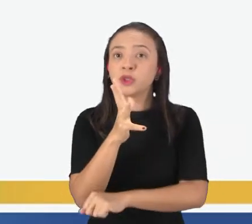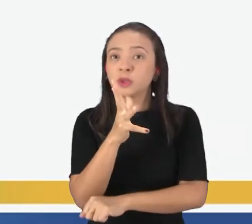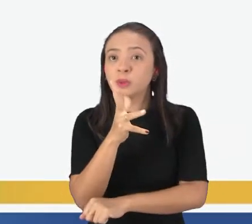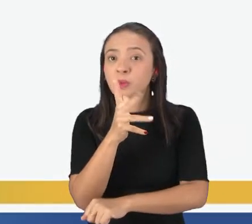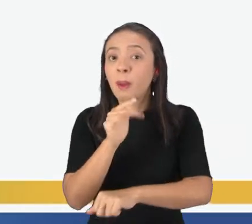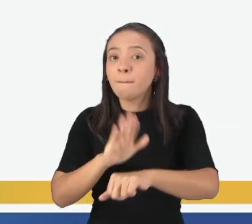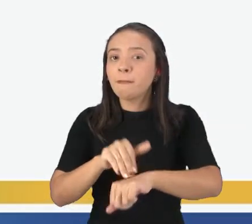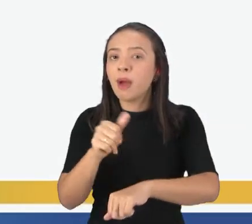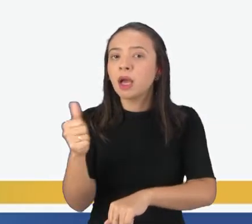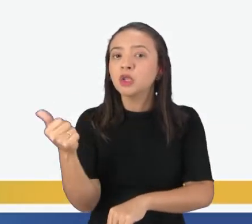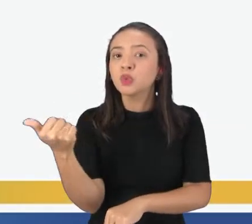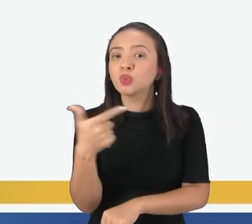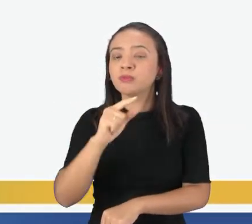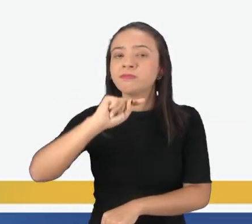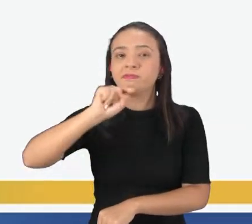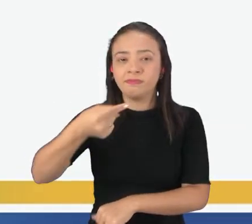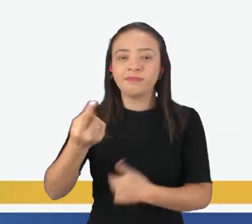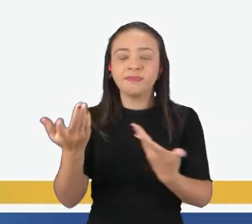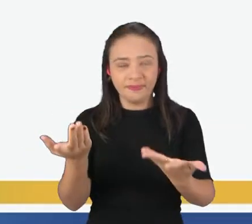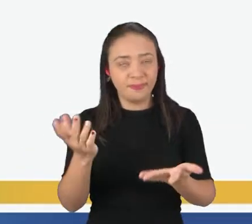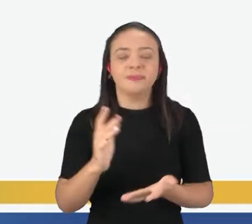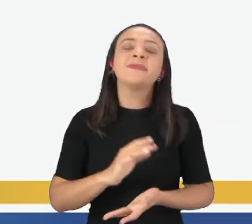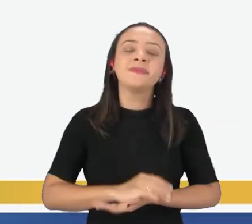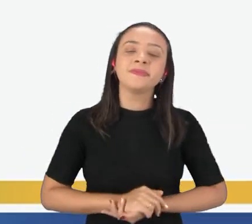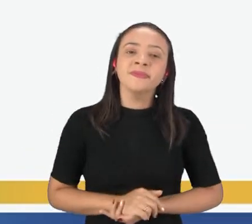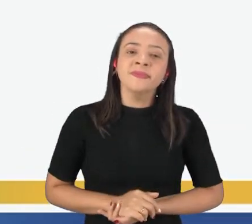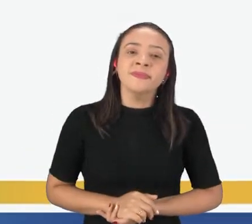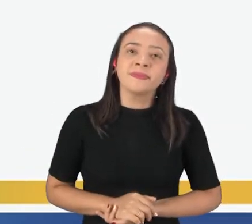vírgula, ou seja, o ponto e a vírgula, né?